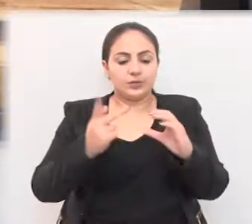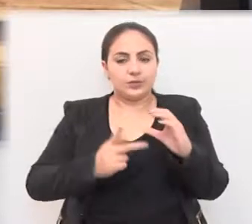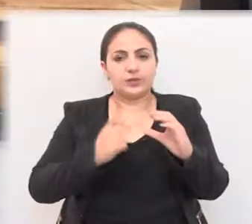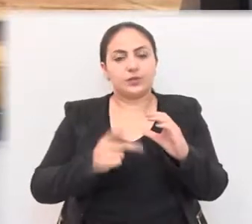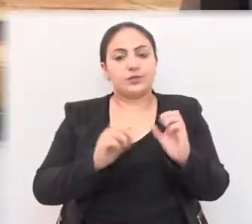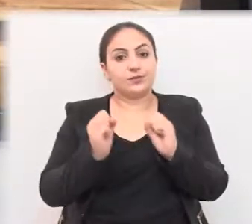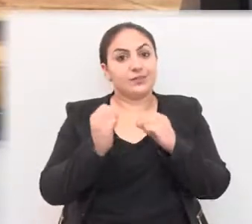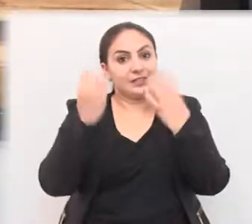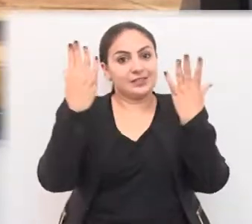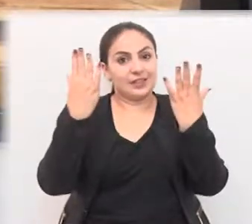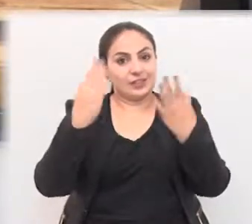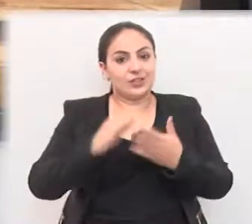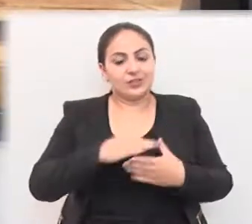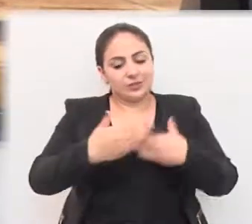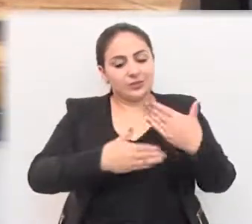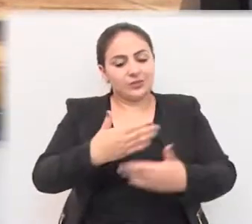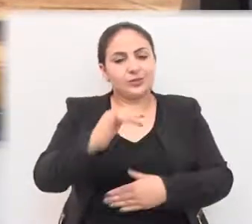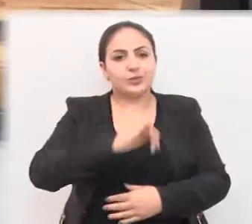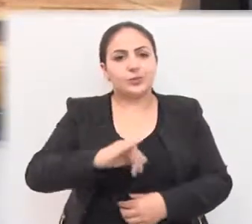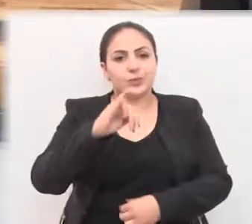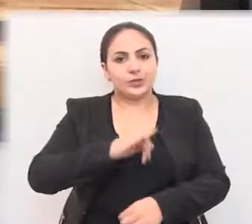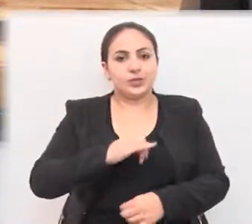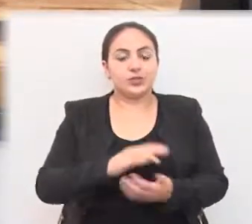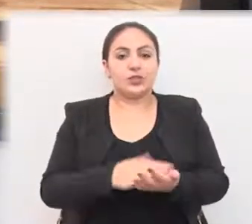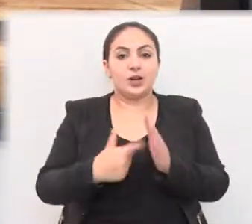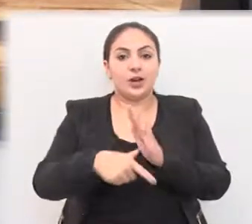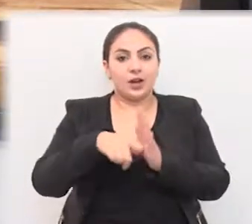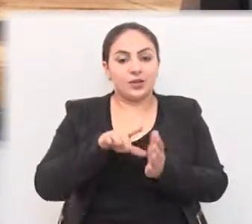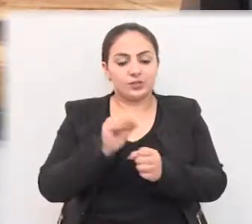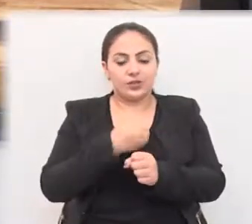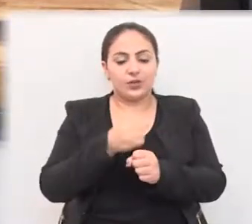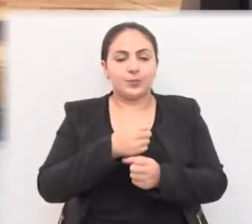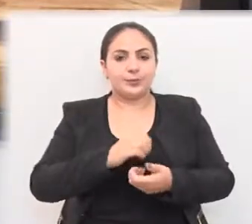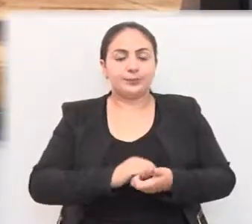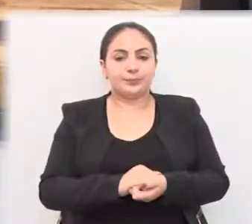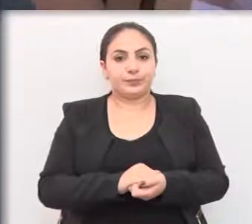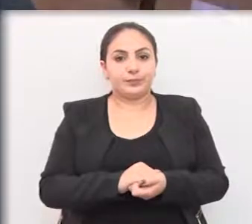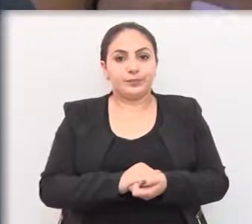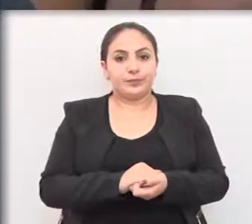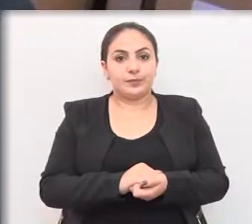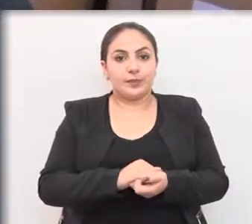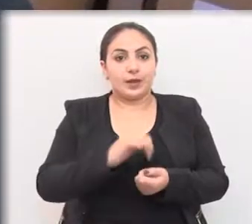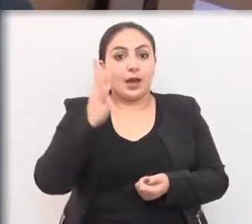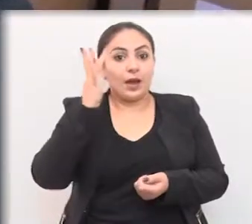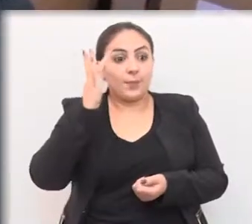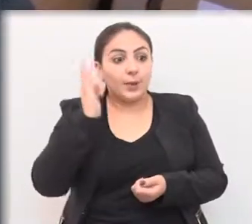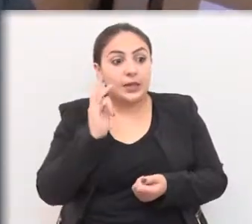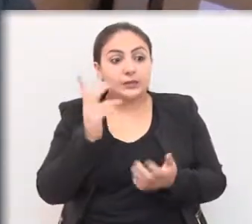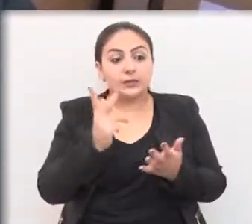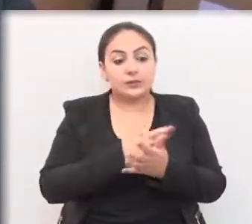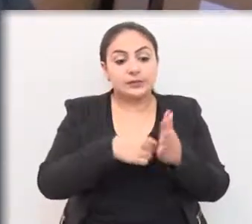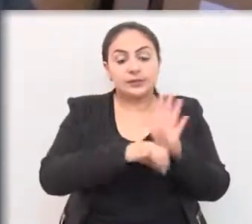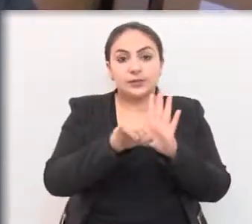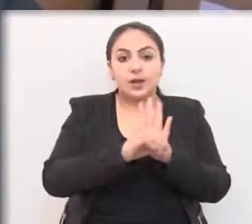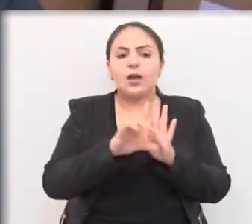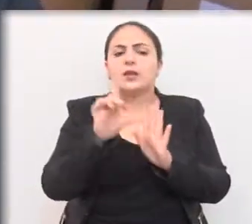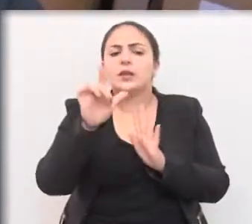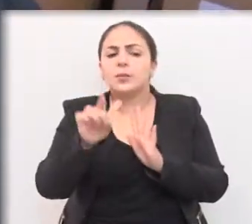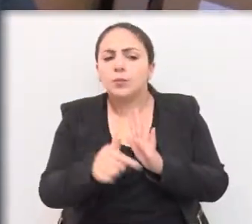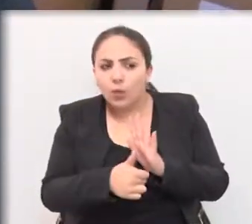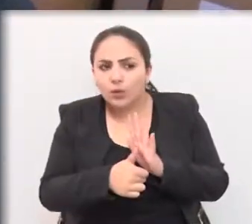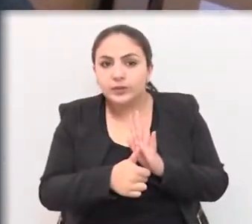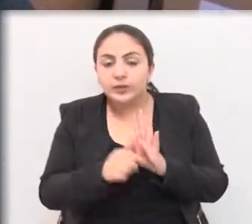Legislativo Municipal comemora este passo importante que antecede as obras. Amanhã tem que acontecer a licitação